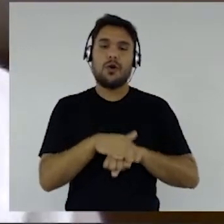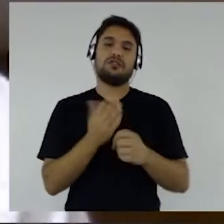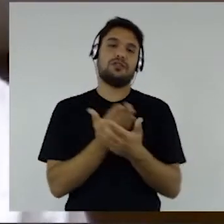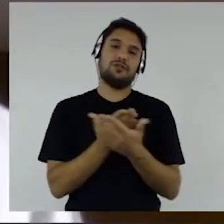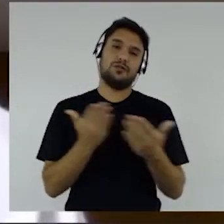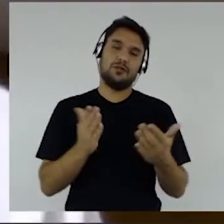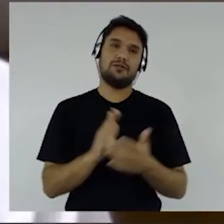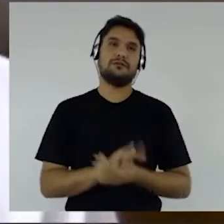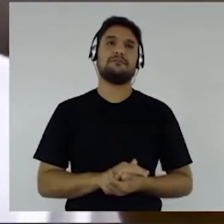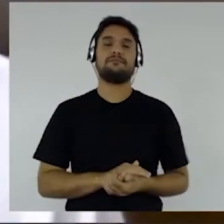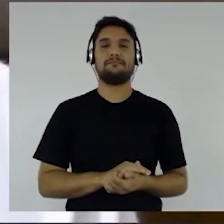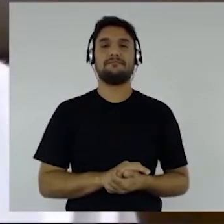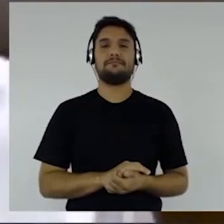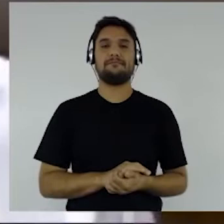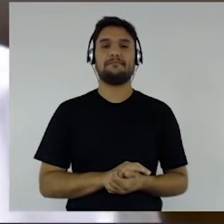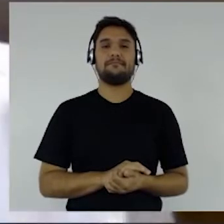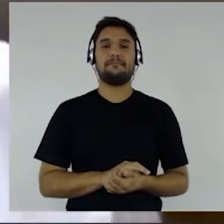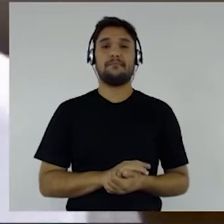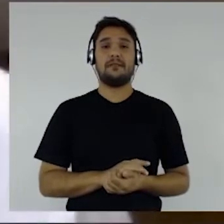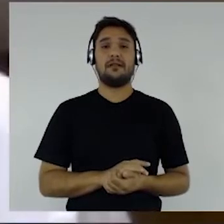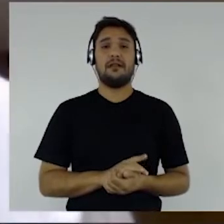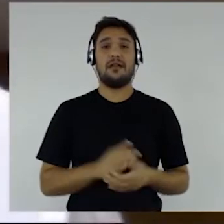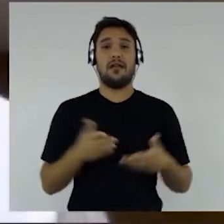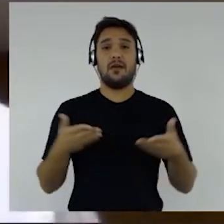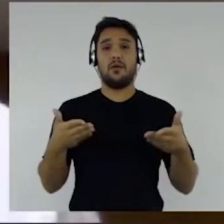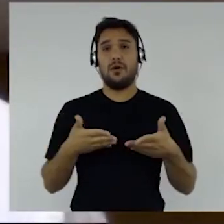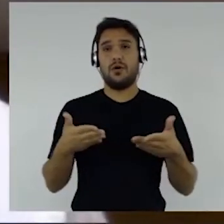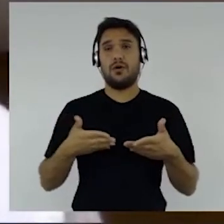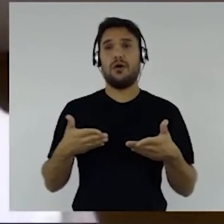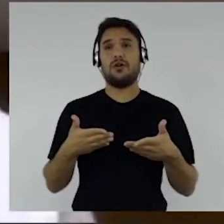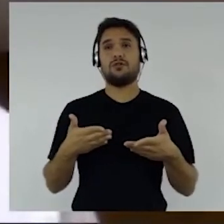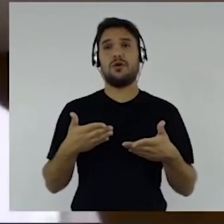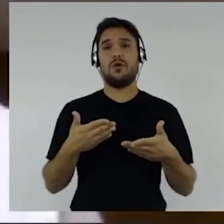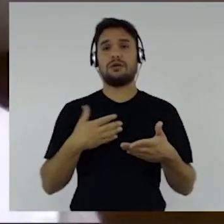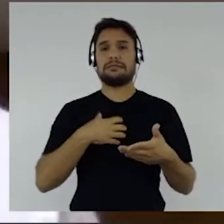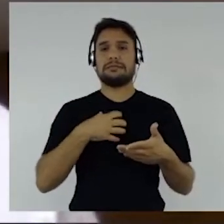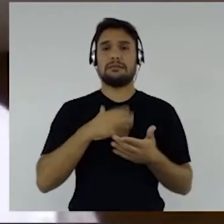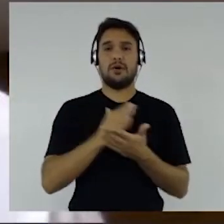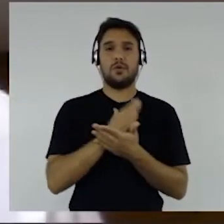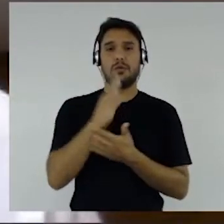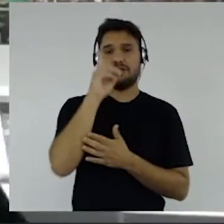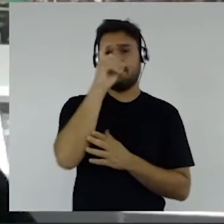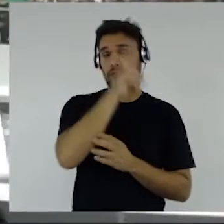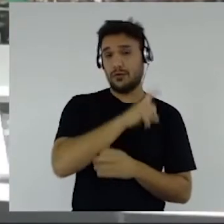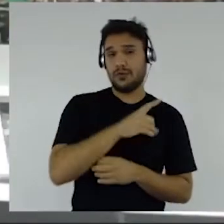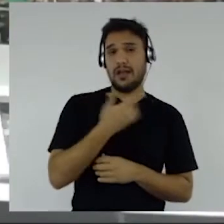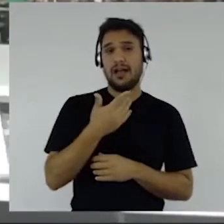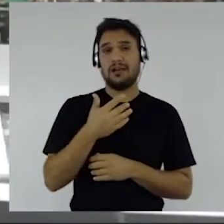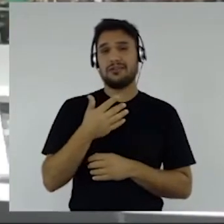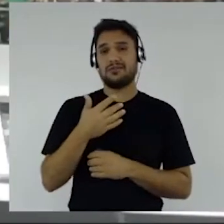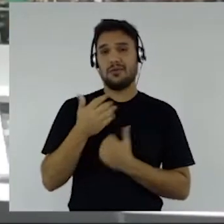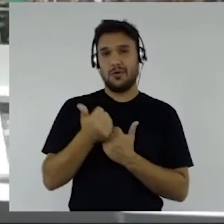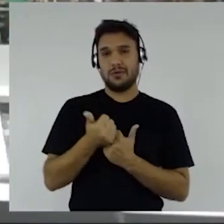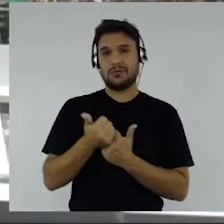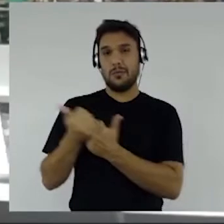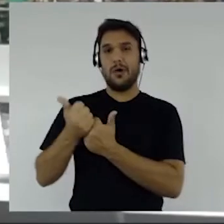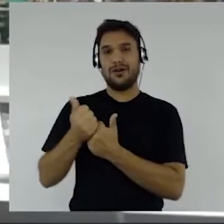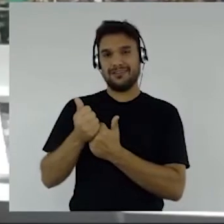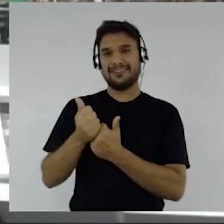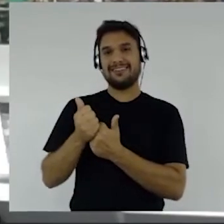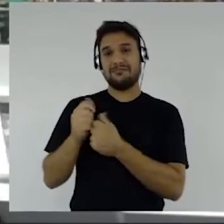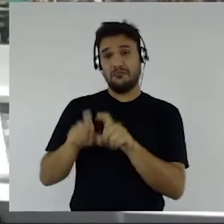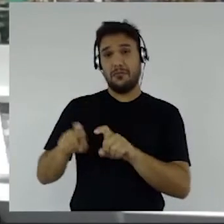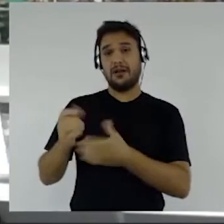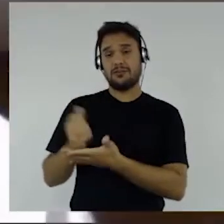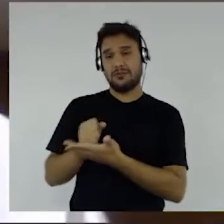todos. Estou como o Dani aí também, né? Algumas dificuldades aqui. A TI me ajudou aqui.